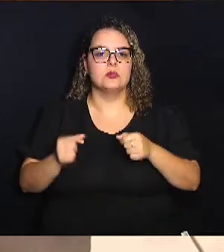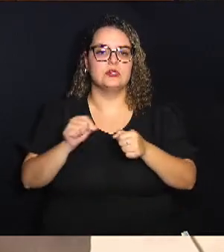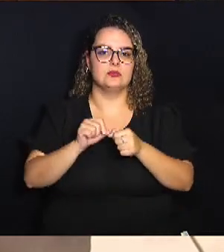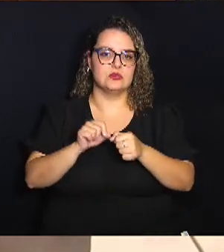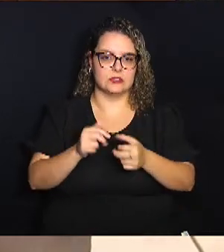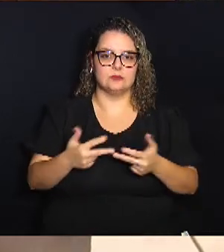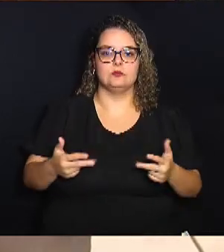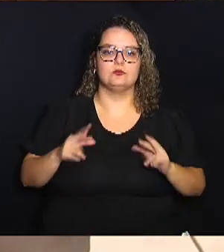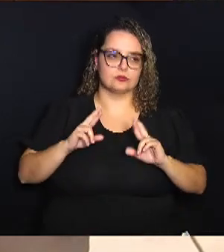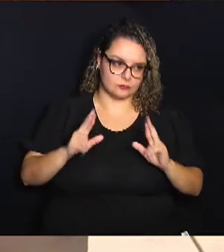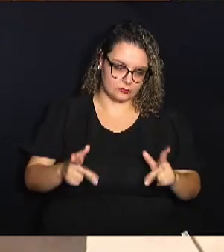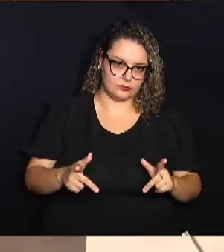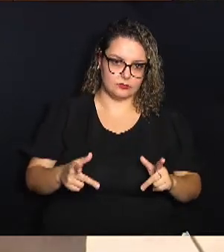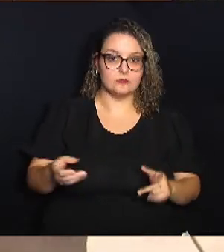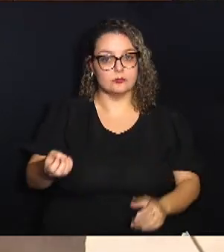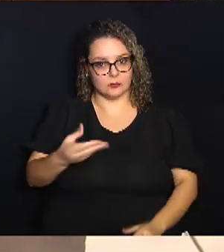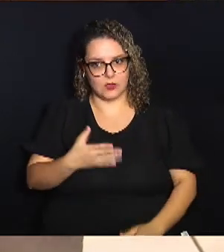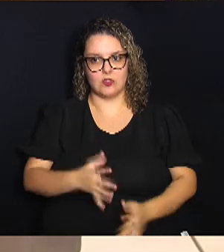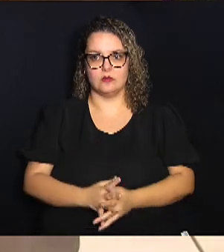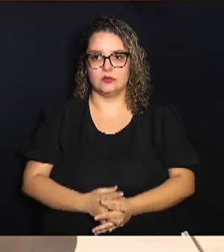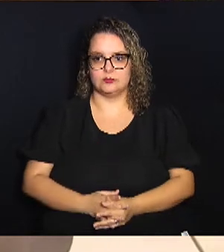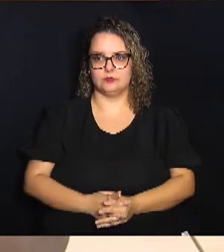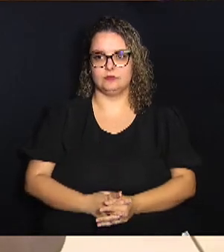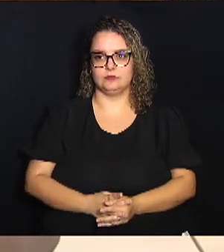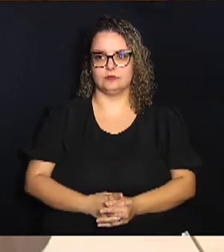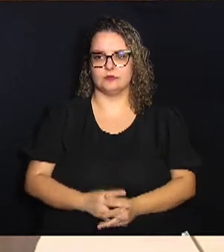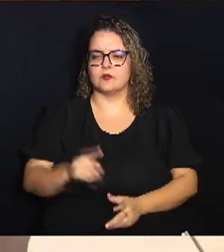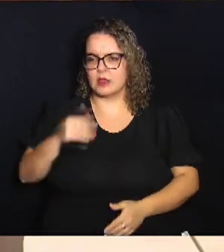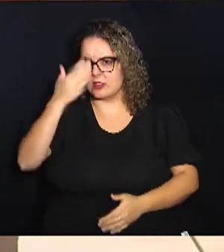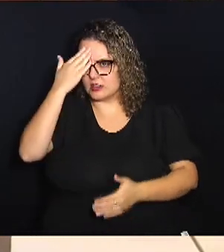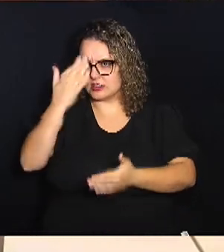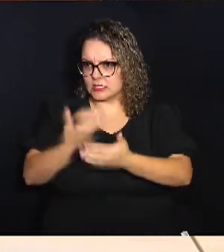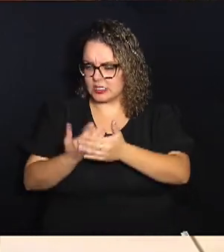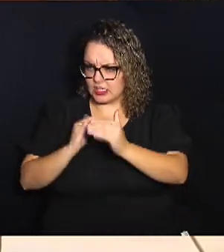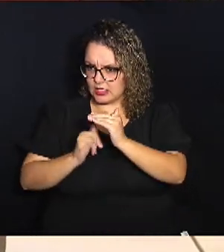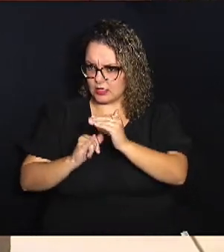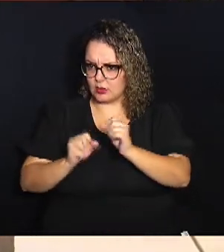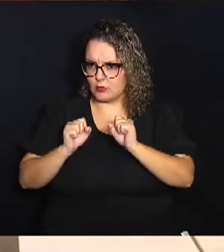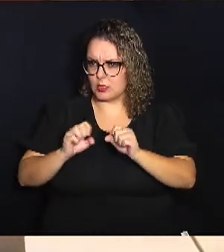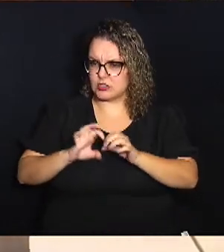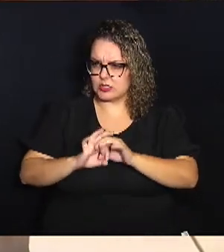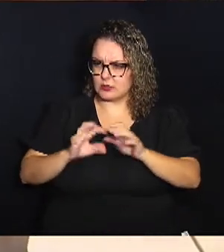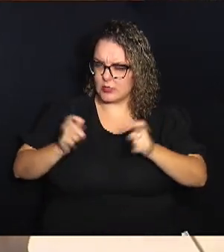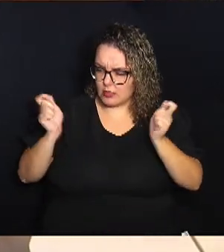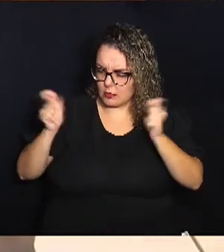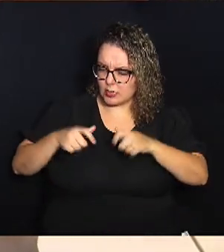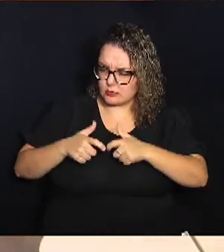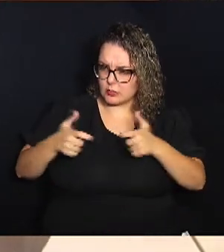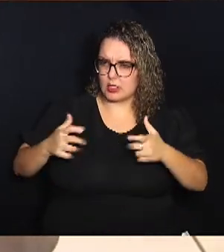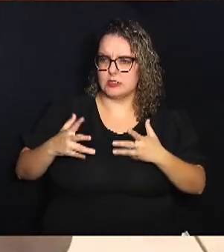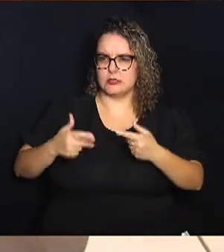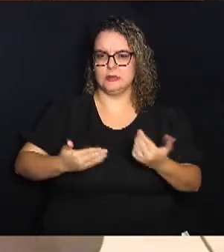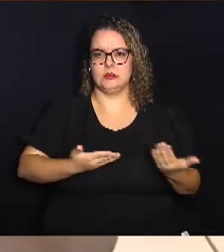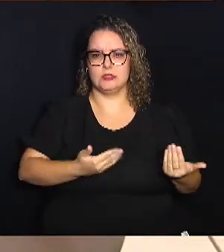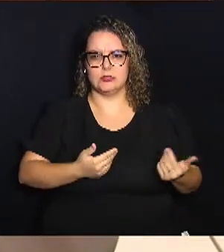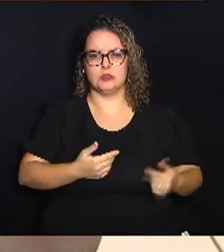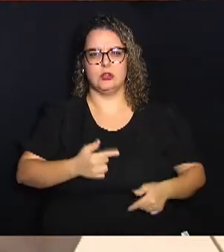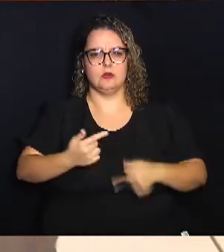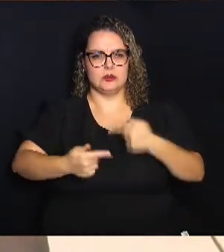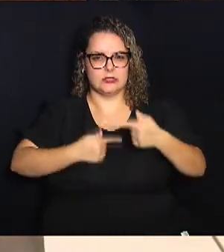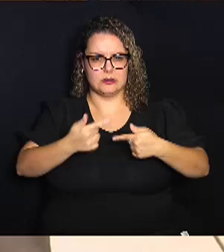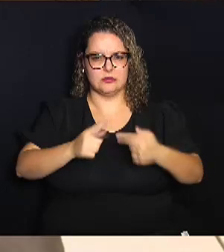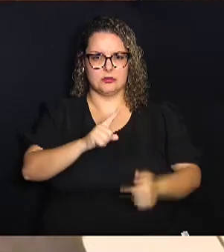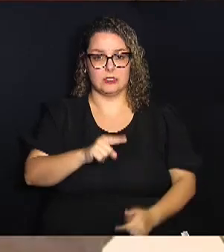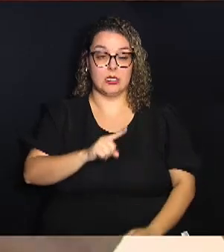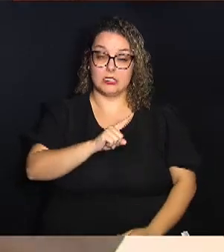algo diferente, novo. E você acredita que as startups podem liberar o potencial completo desses jovens da geração Z?